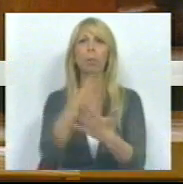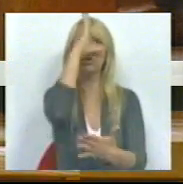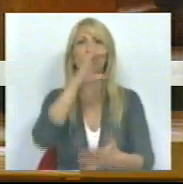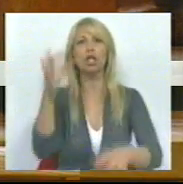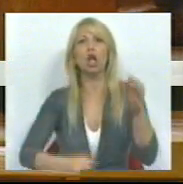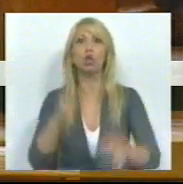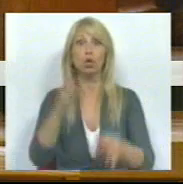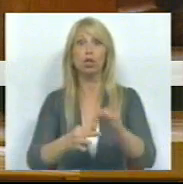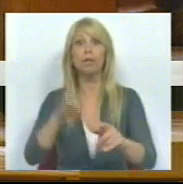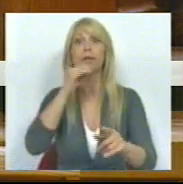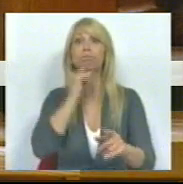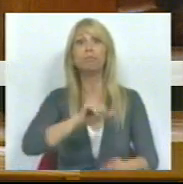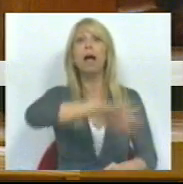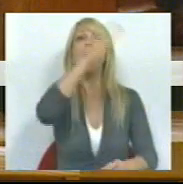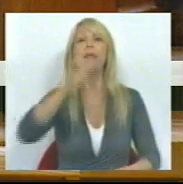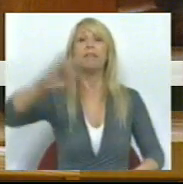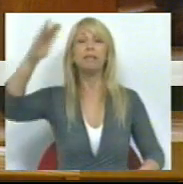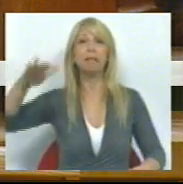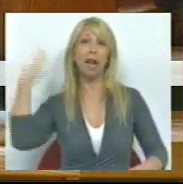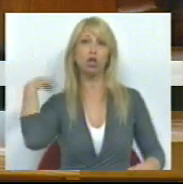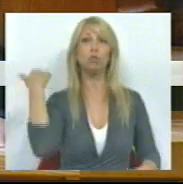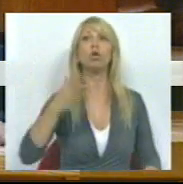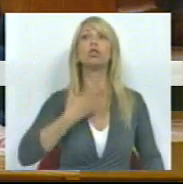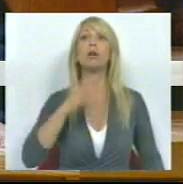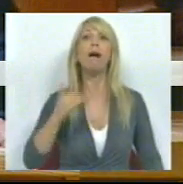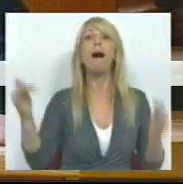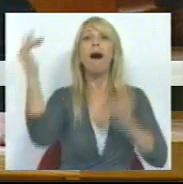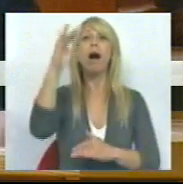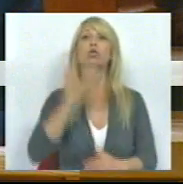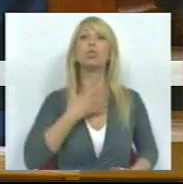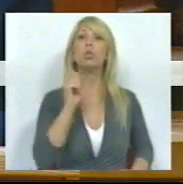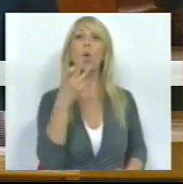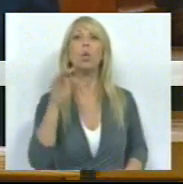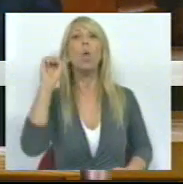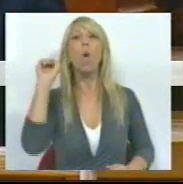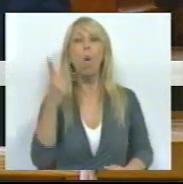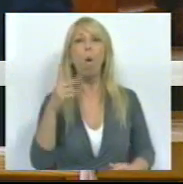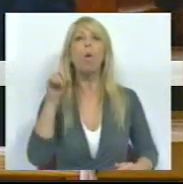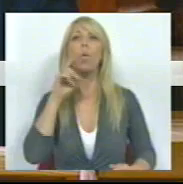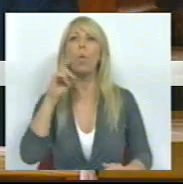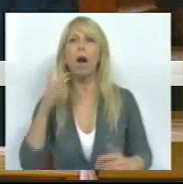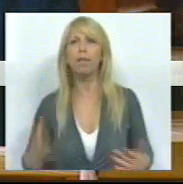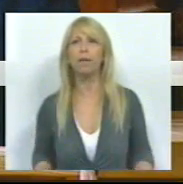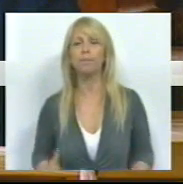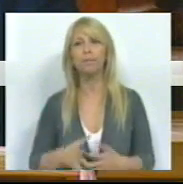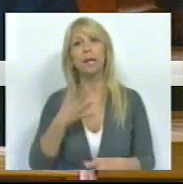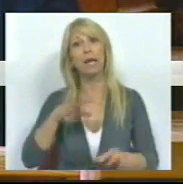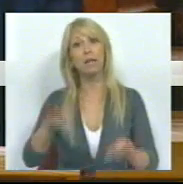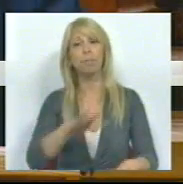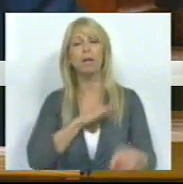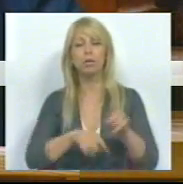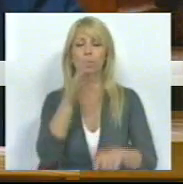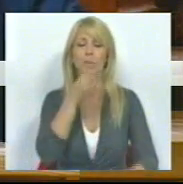Justiça para Trás-os-Montes e o Alto Douro ou para a Guarda. E no fim da linha, a reforma do Miguel Relvas,